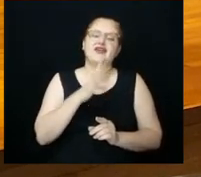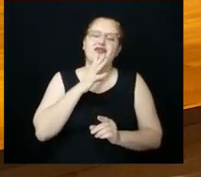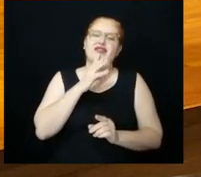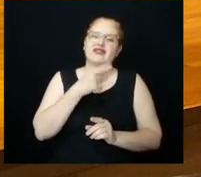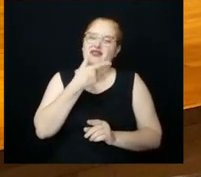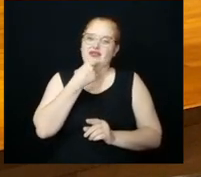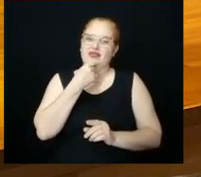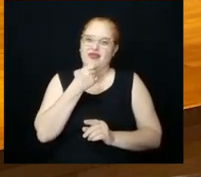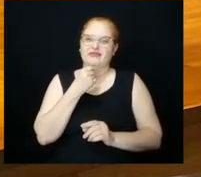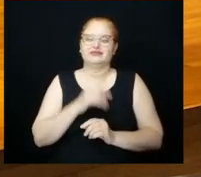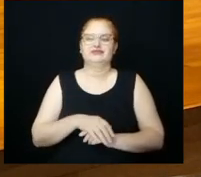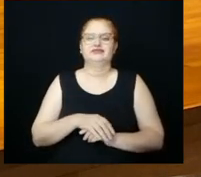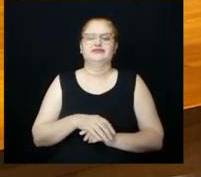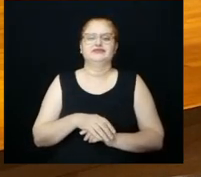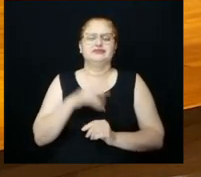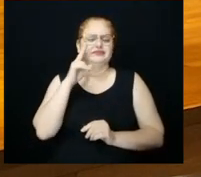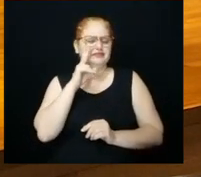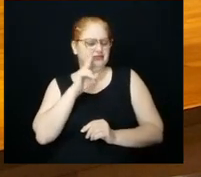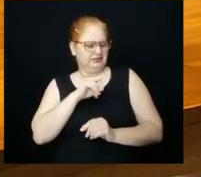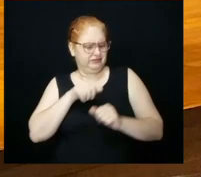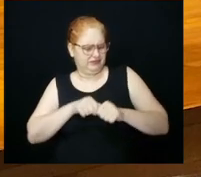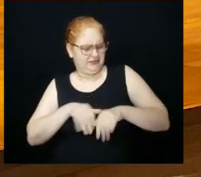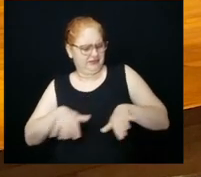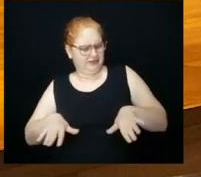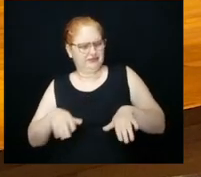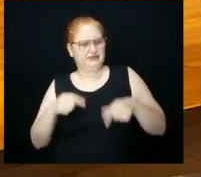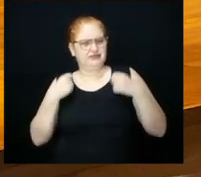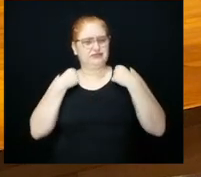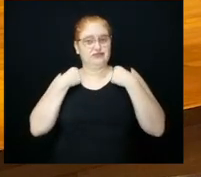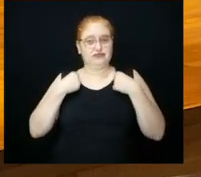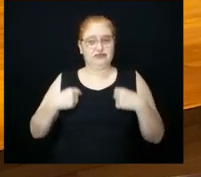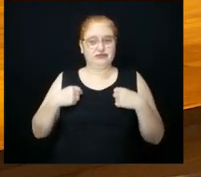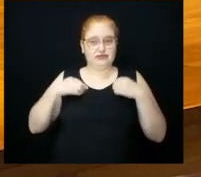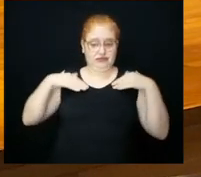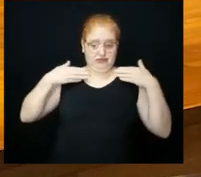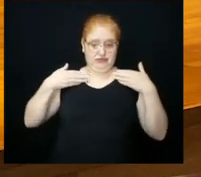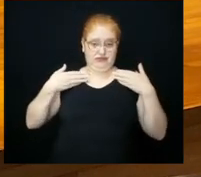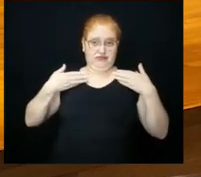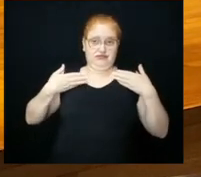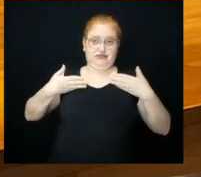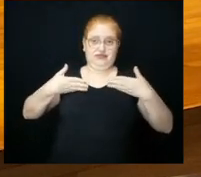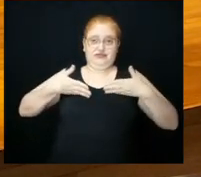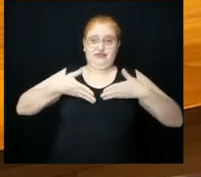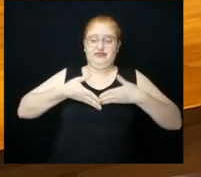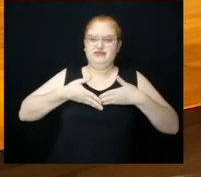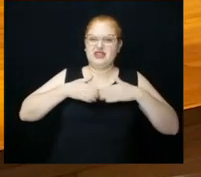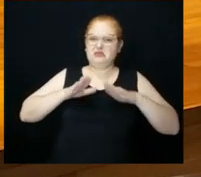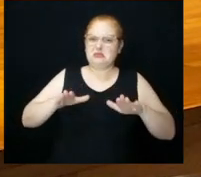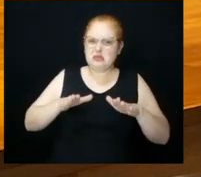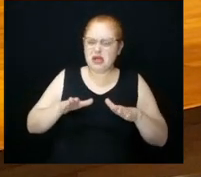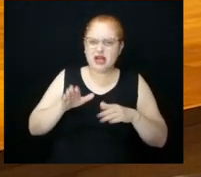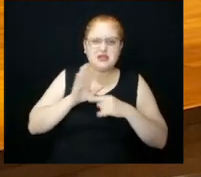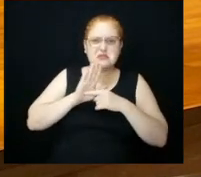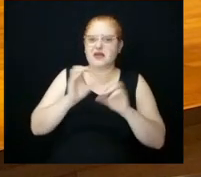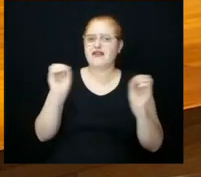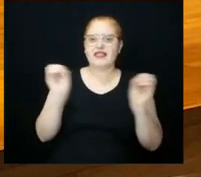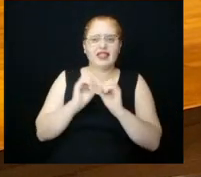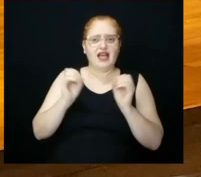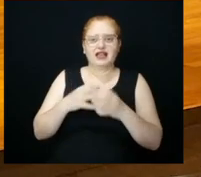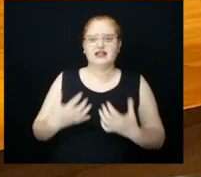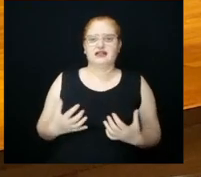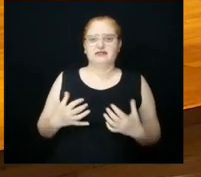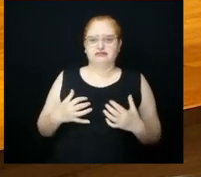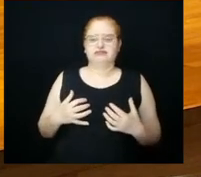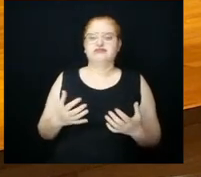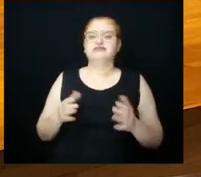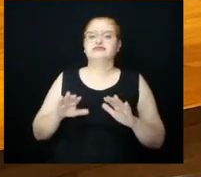vestido de Raniundo, com as alcinhas e o decote com pregas que não mostrava nada dos seios. Antes